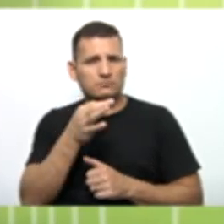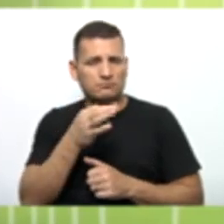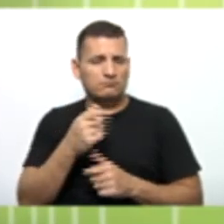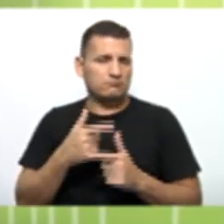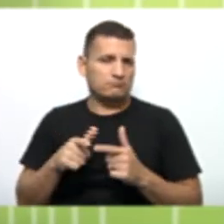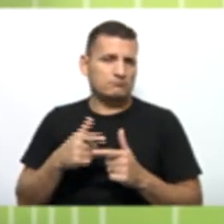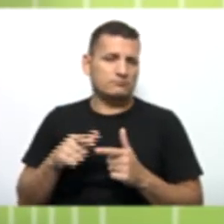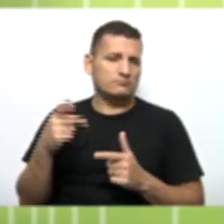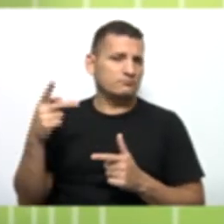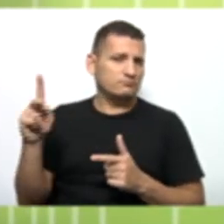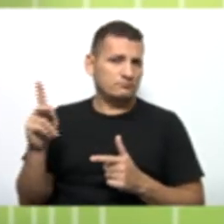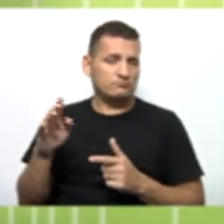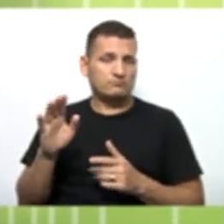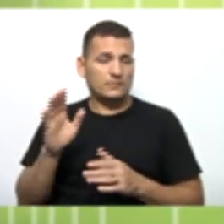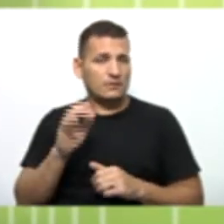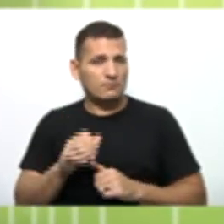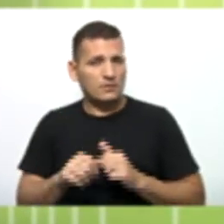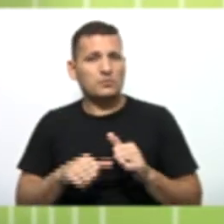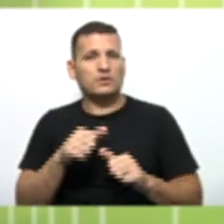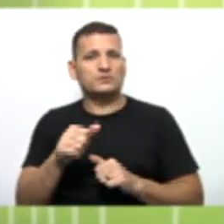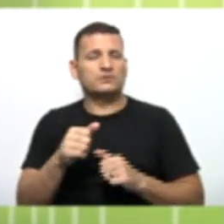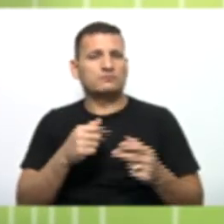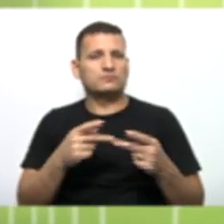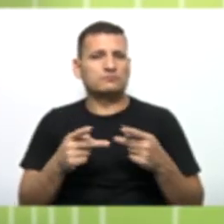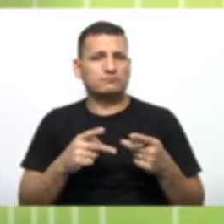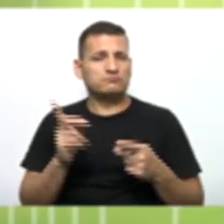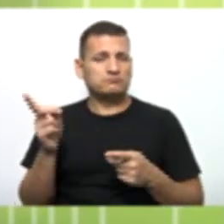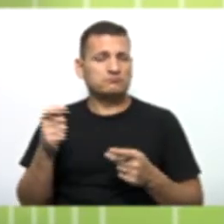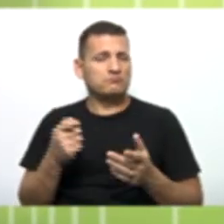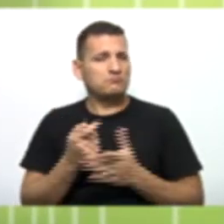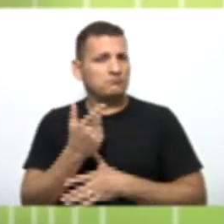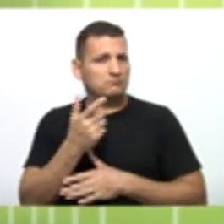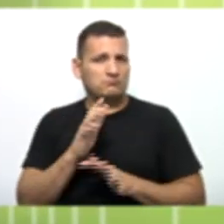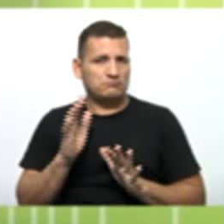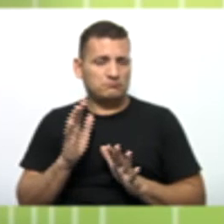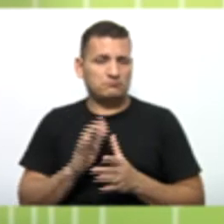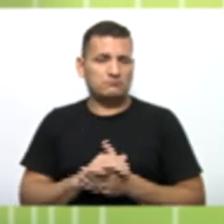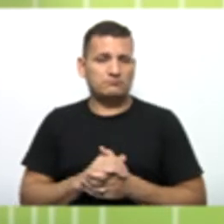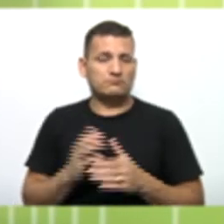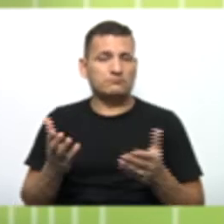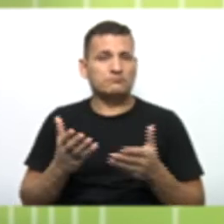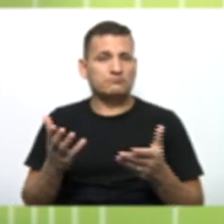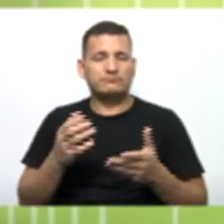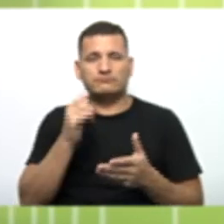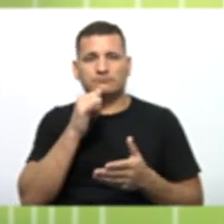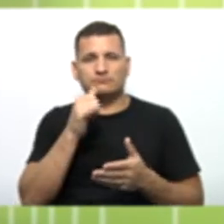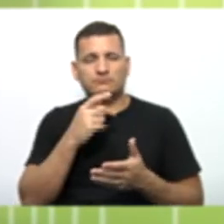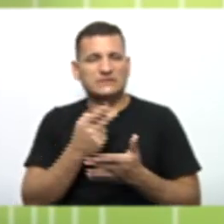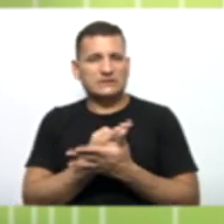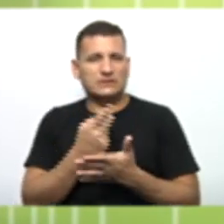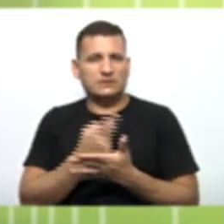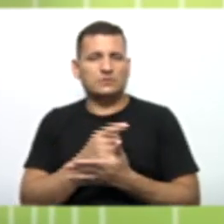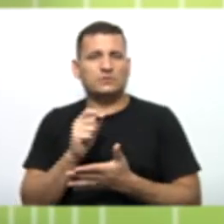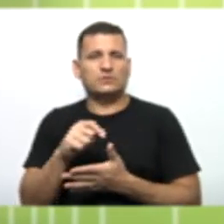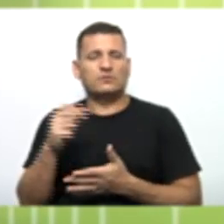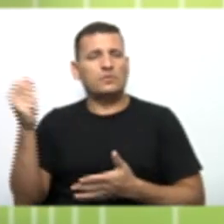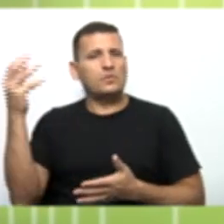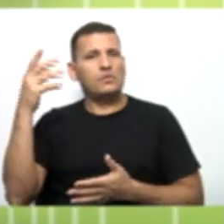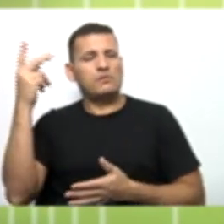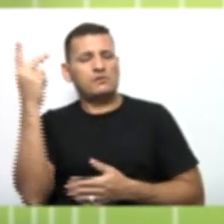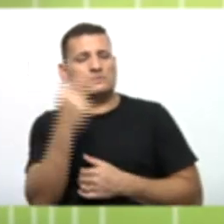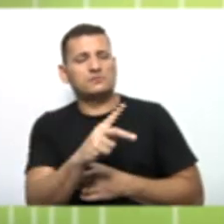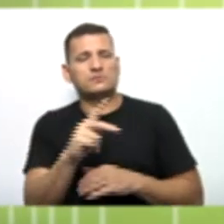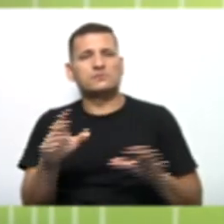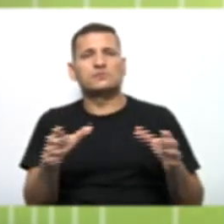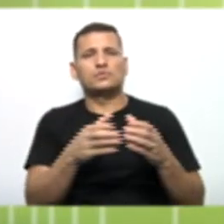com essa atualização. Agora não pode jogar o erro para cima da equipe de desenvolvimento, porque você